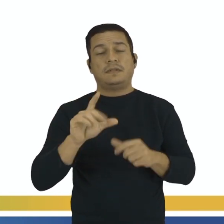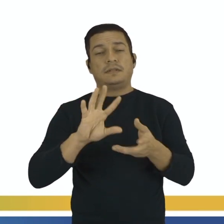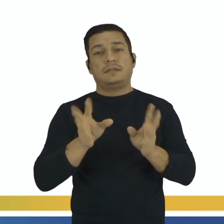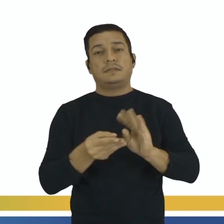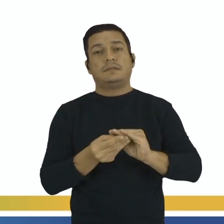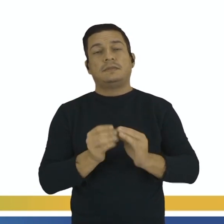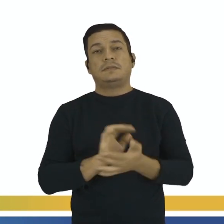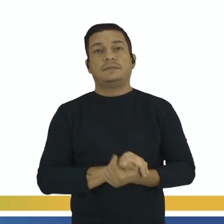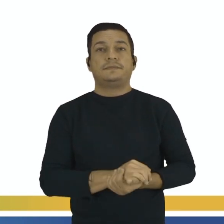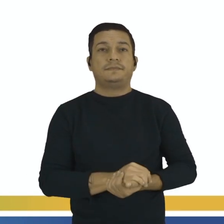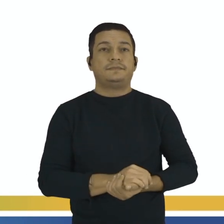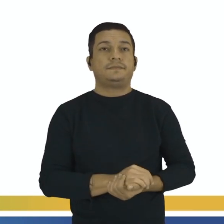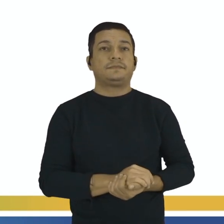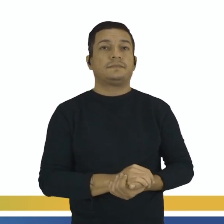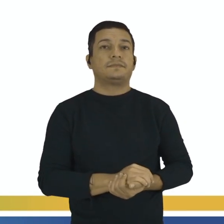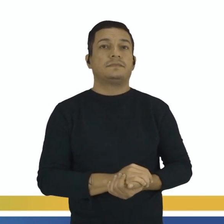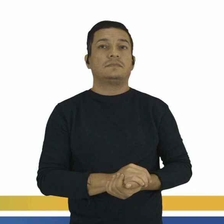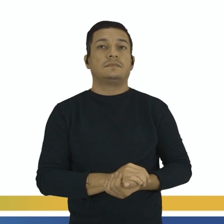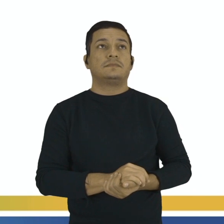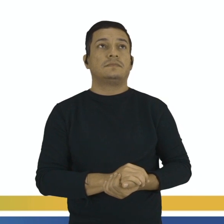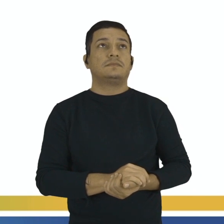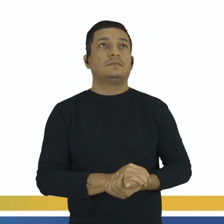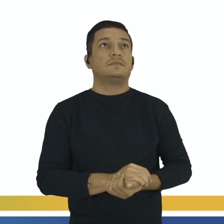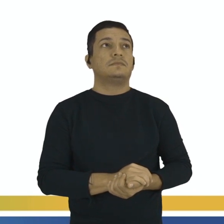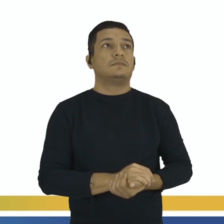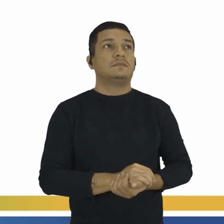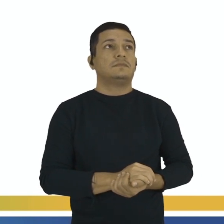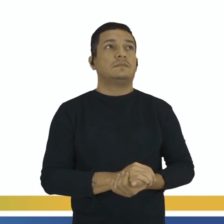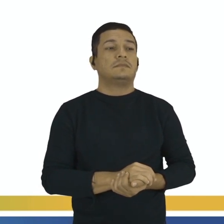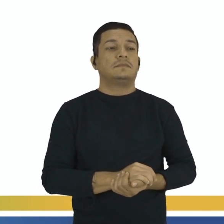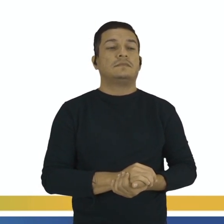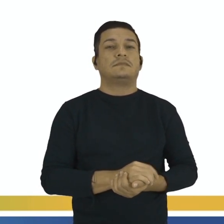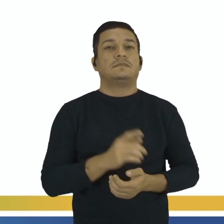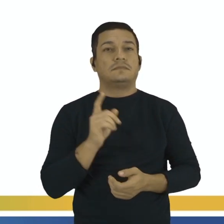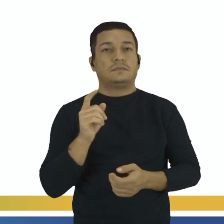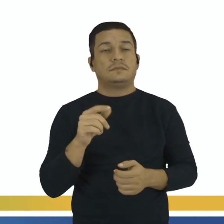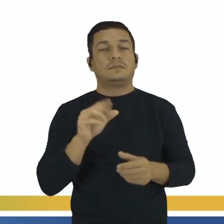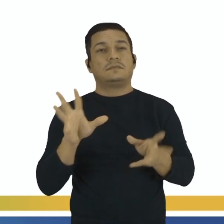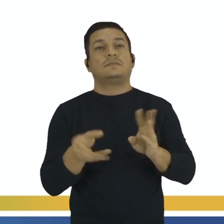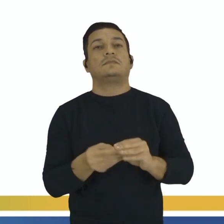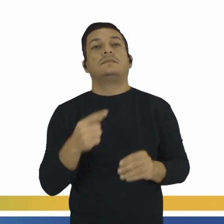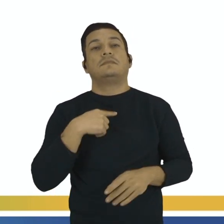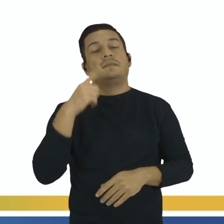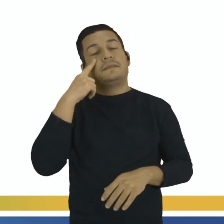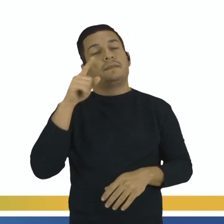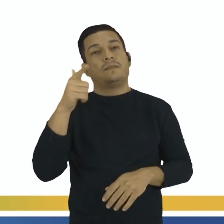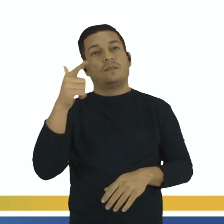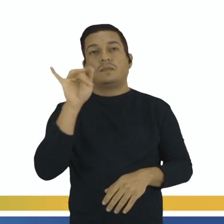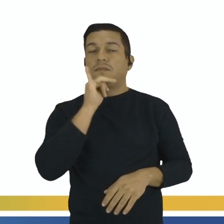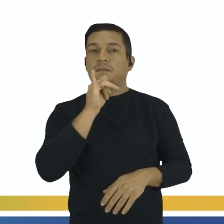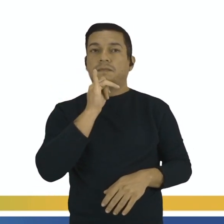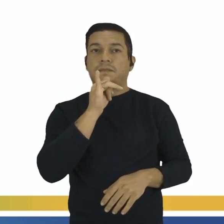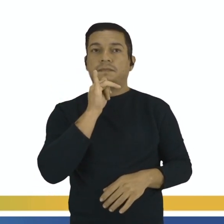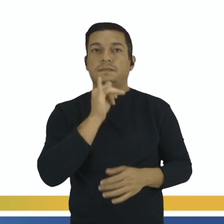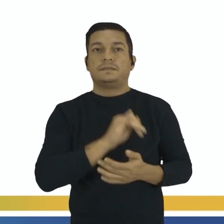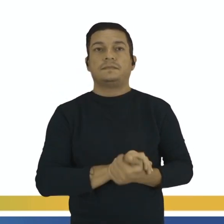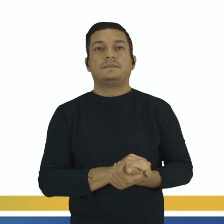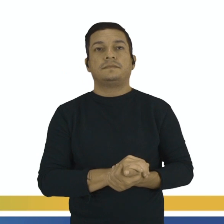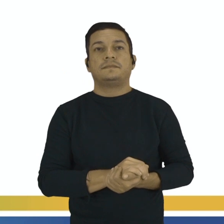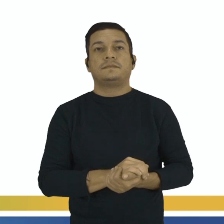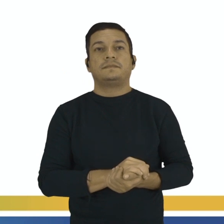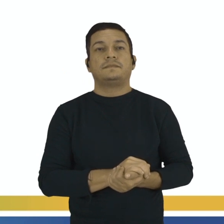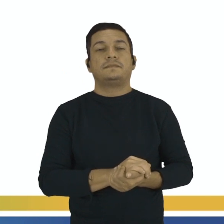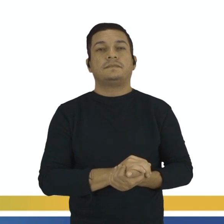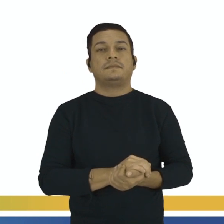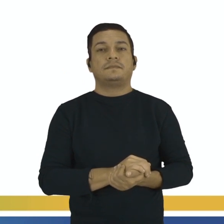transformação. Vamos lá então, ainda falando sobre essa transformação, nós veremos um outro exemplo. Observe aí